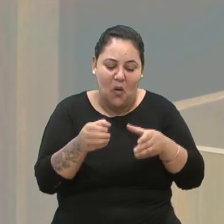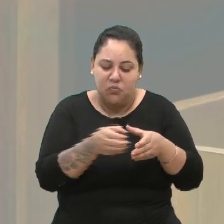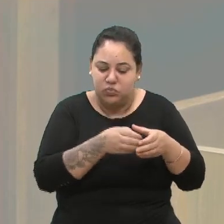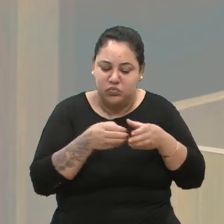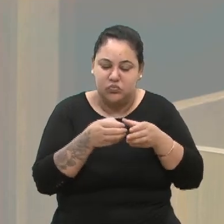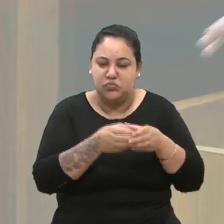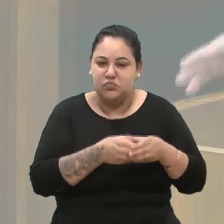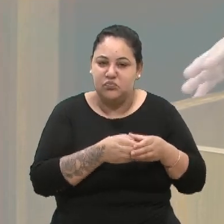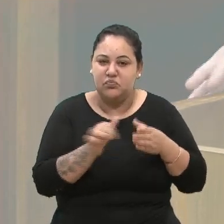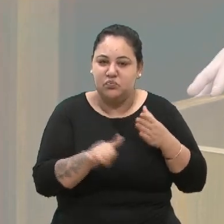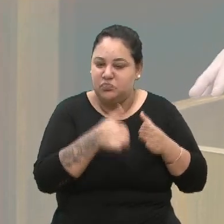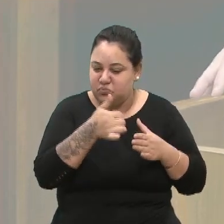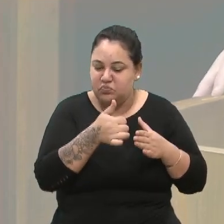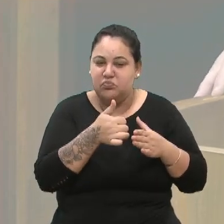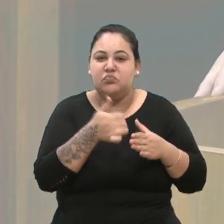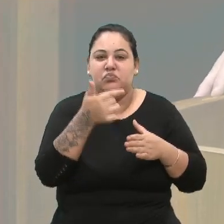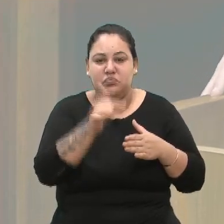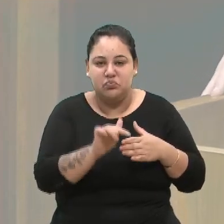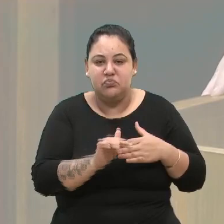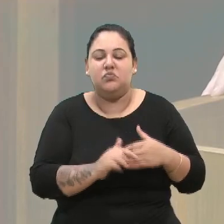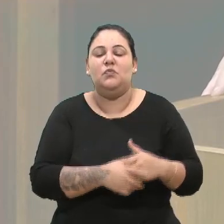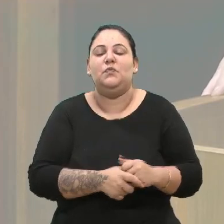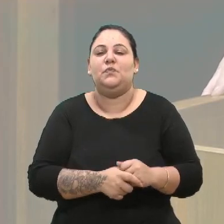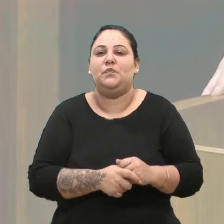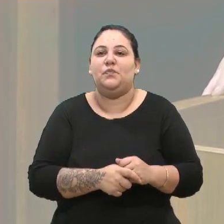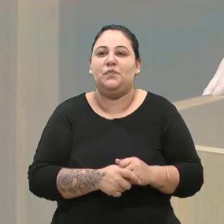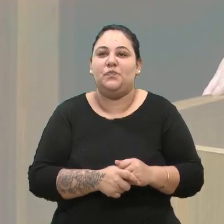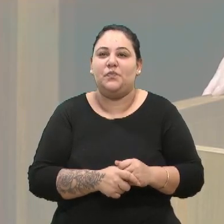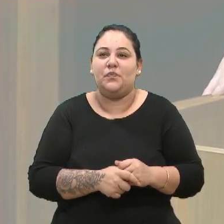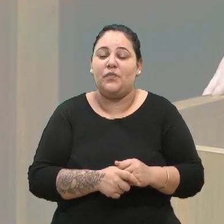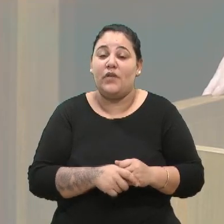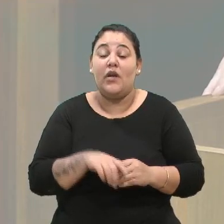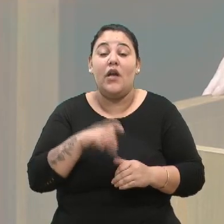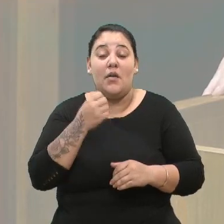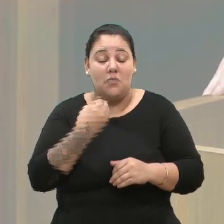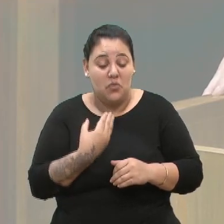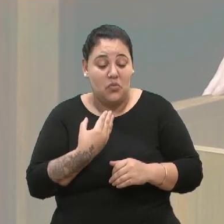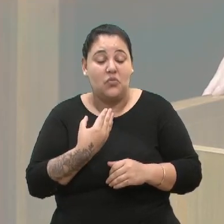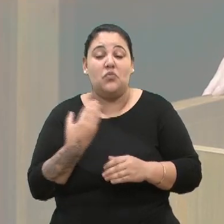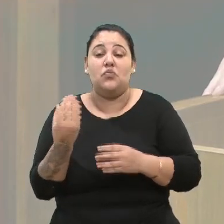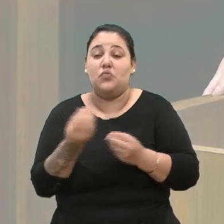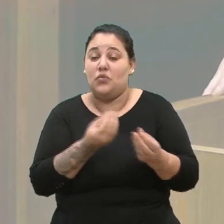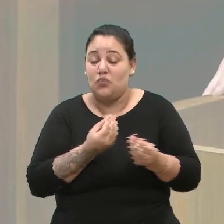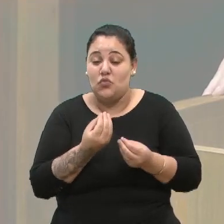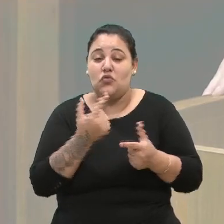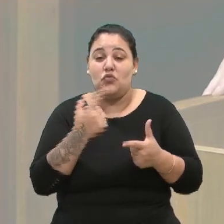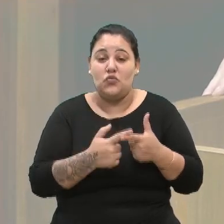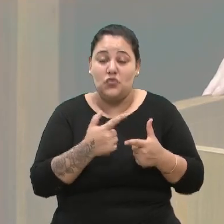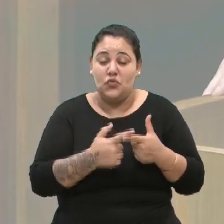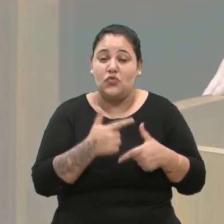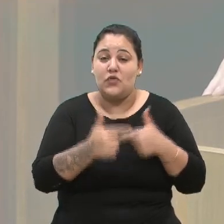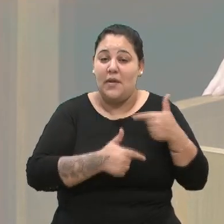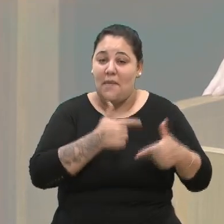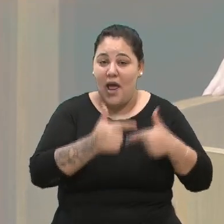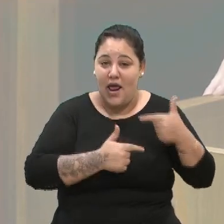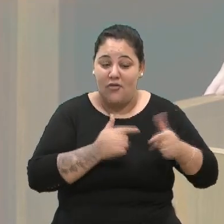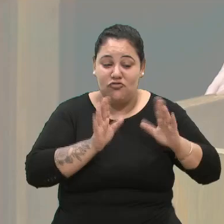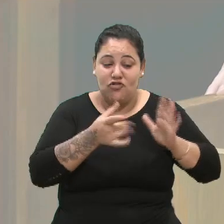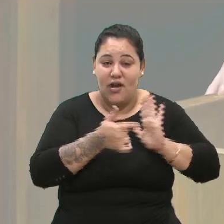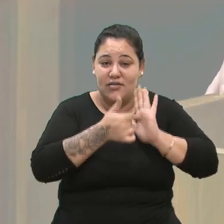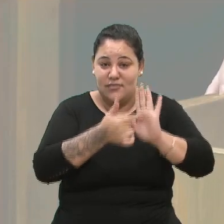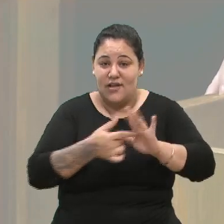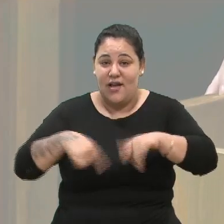né? Isso não é à toa, isso é fruto de muito trabalho. Então, como bem destacado pelo diretor